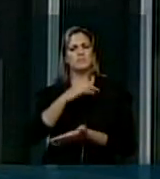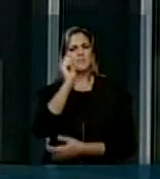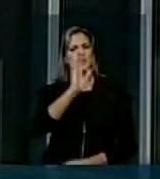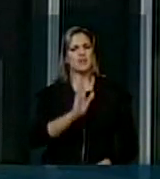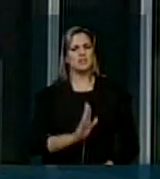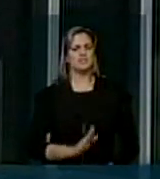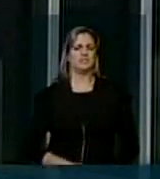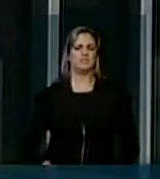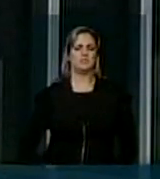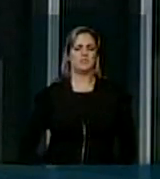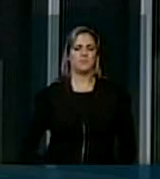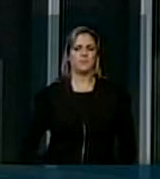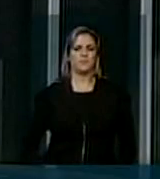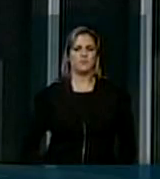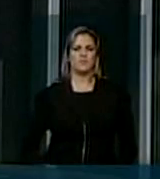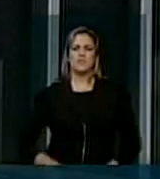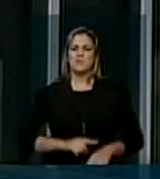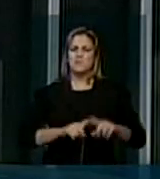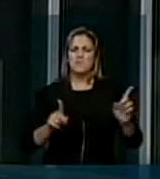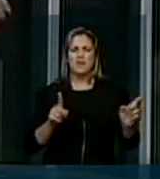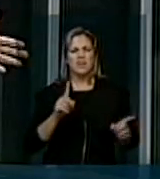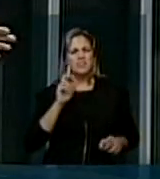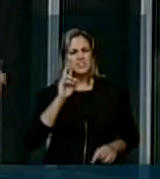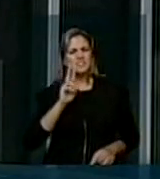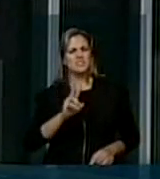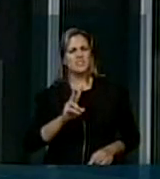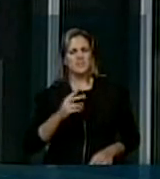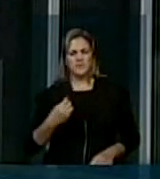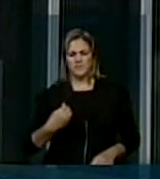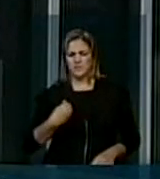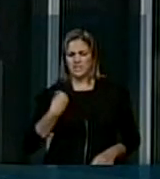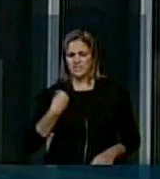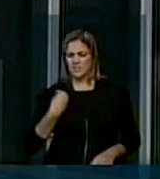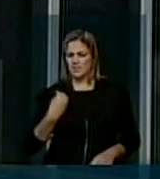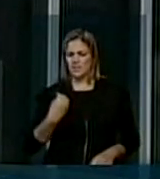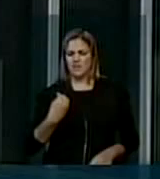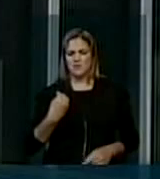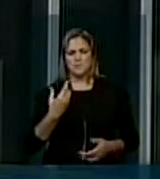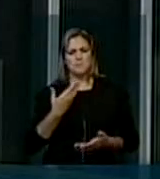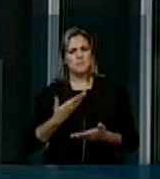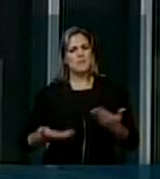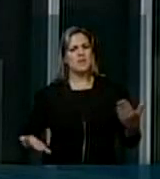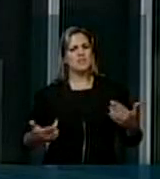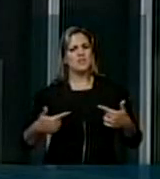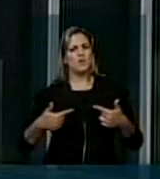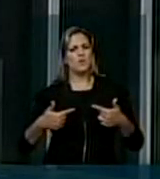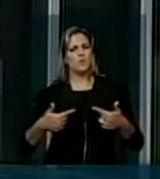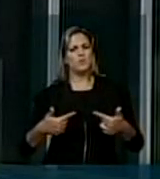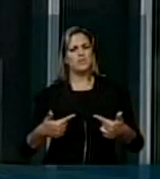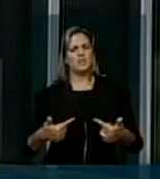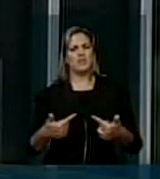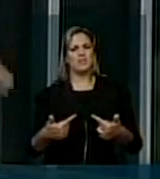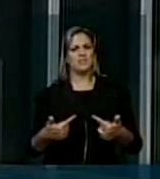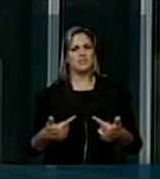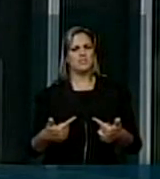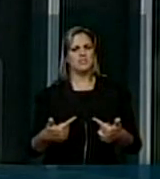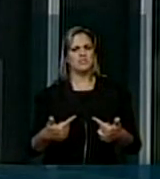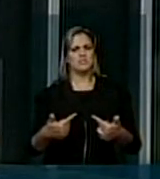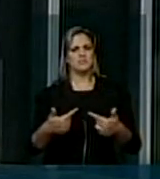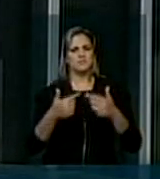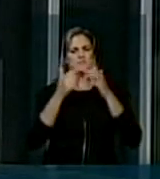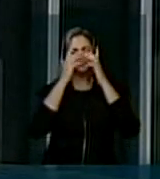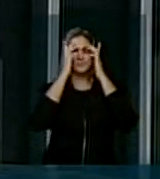nós vimos a vida perder esta significativa e importante batalha. E